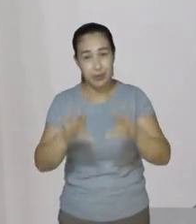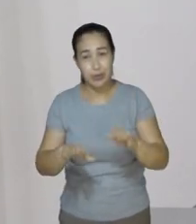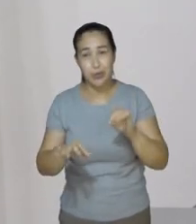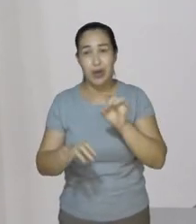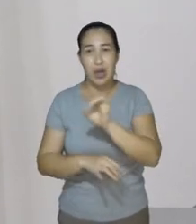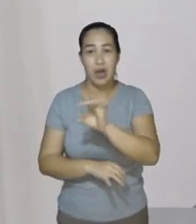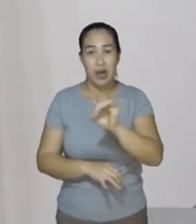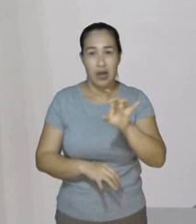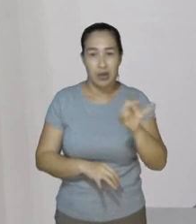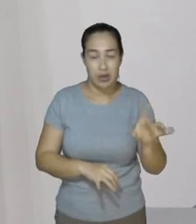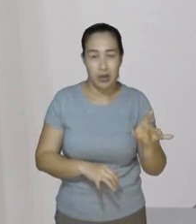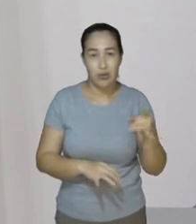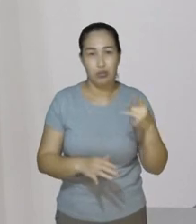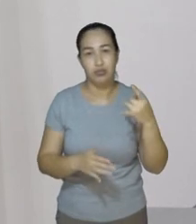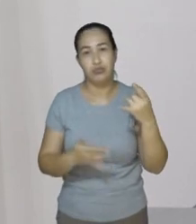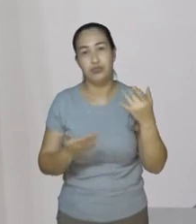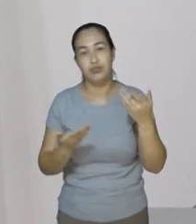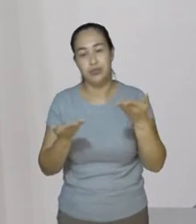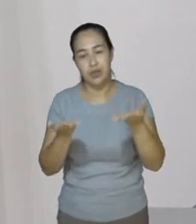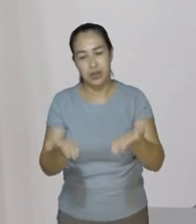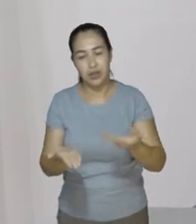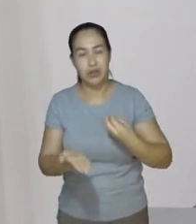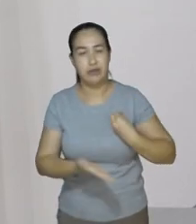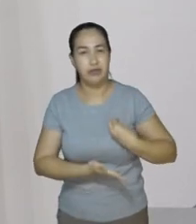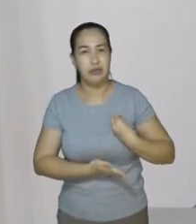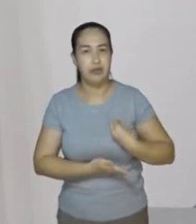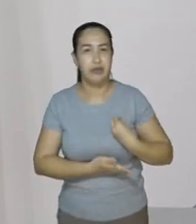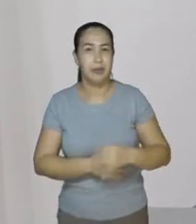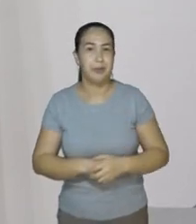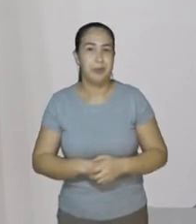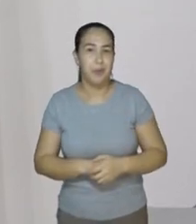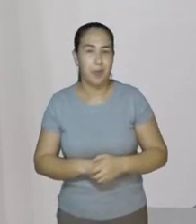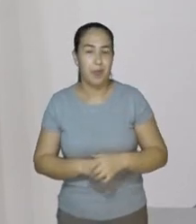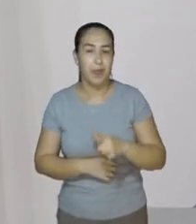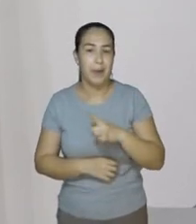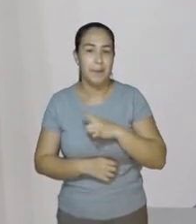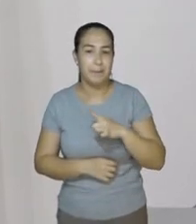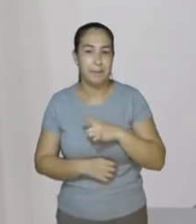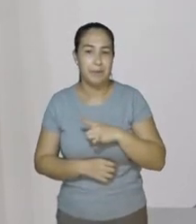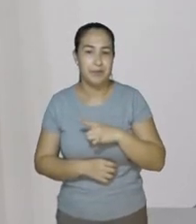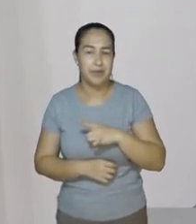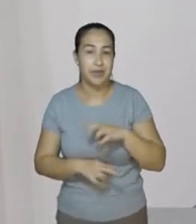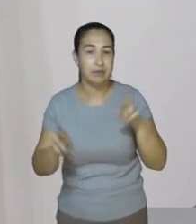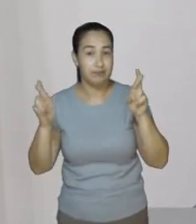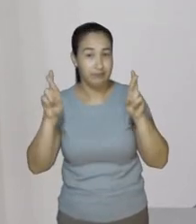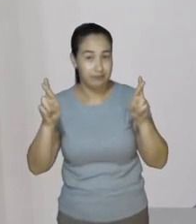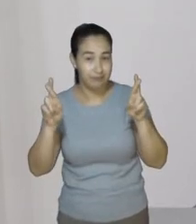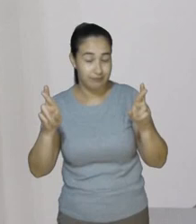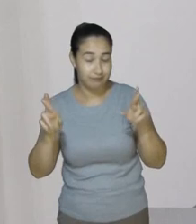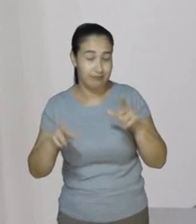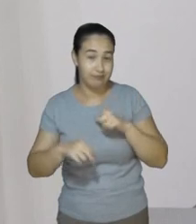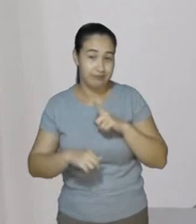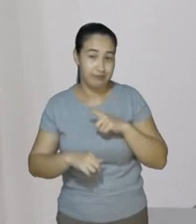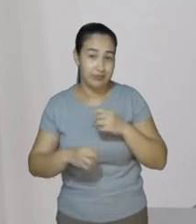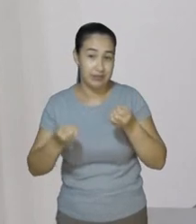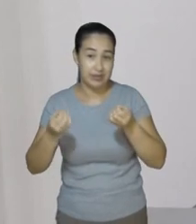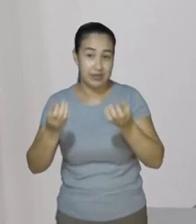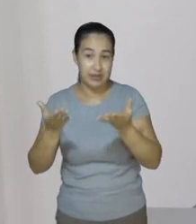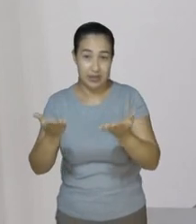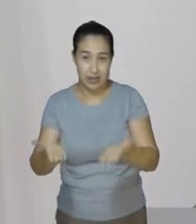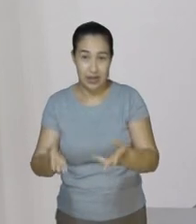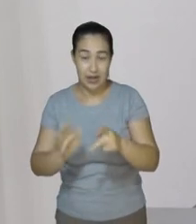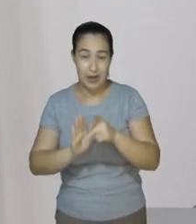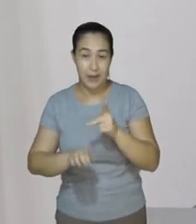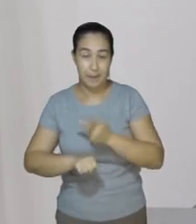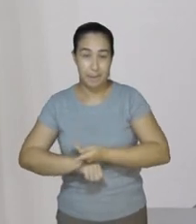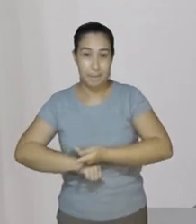se fazerem parte desse estado, por aqui viverem, e, obviamente, que a gente tem uma grande expectativa. Estar aqui entregando esse prêmio